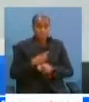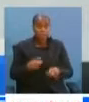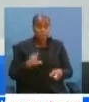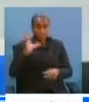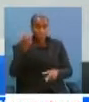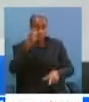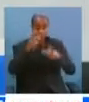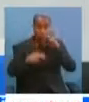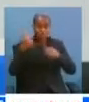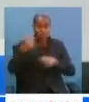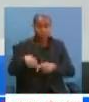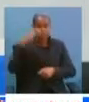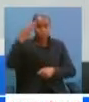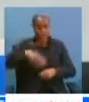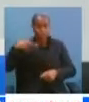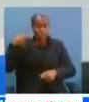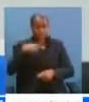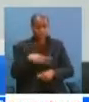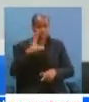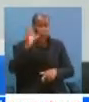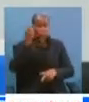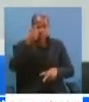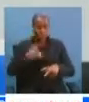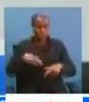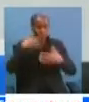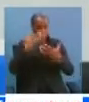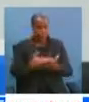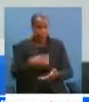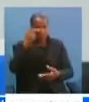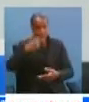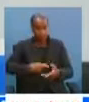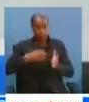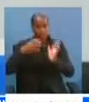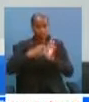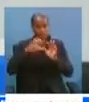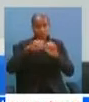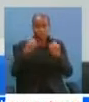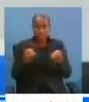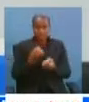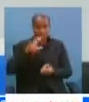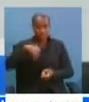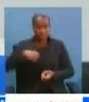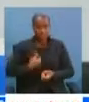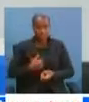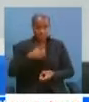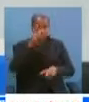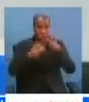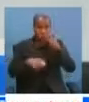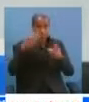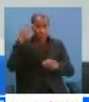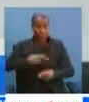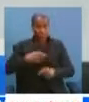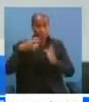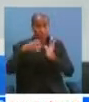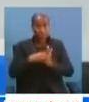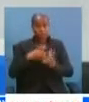pessoa exerce o seu direito de crítica, quando as pessoas se expõem, fica marcada na sociedade cabo-verdiana. As pessoas ficam